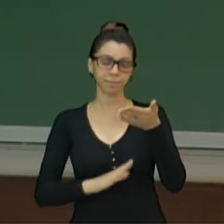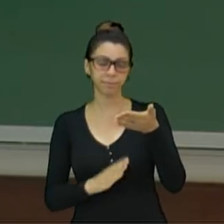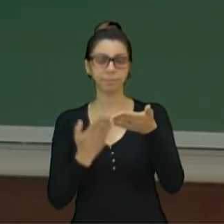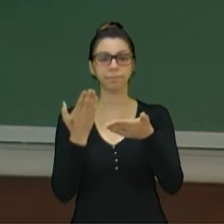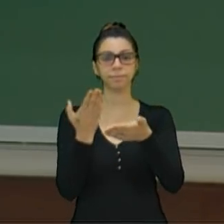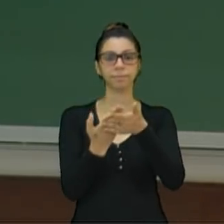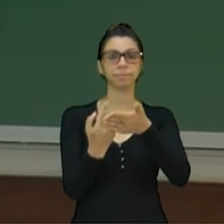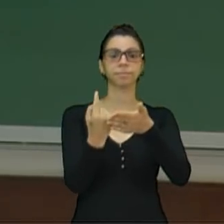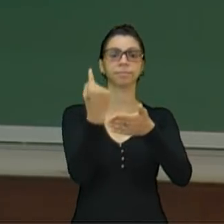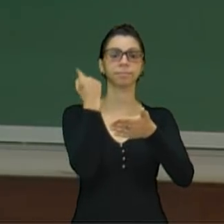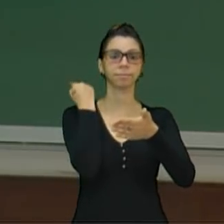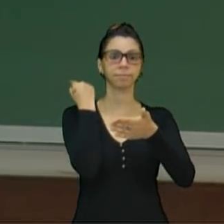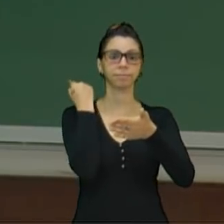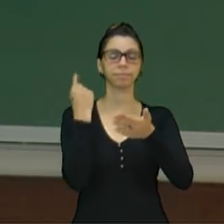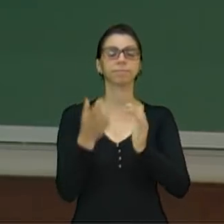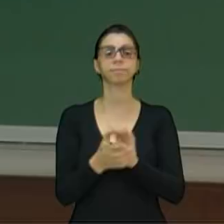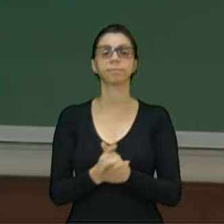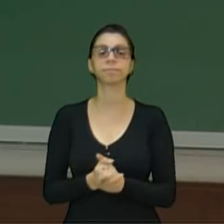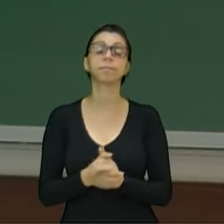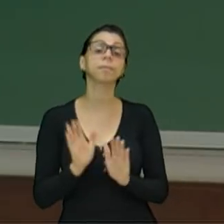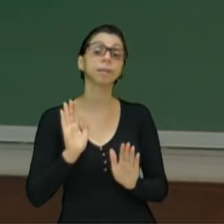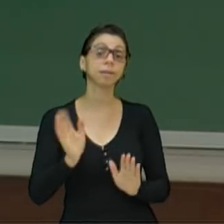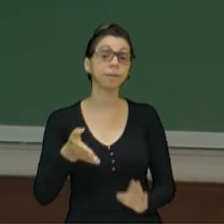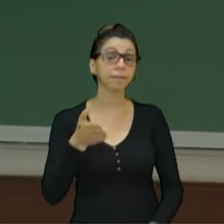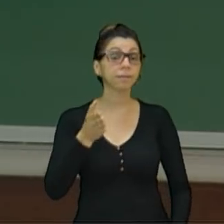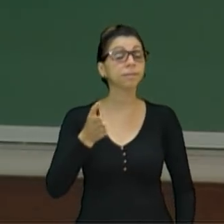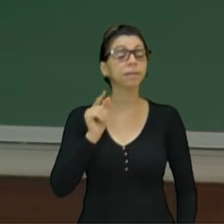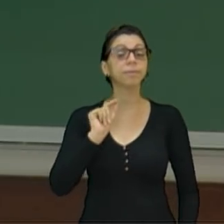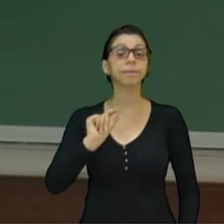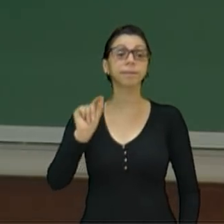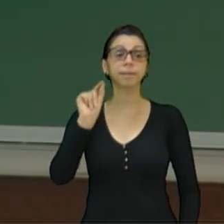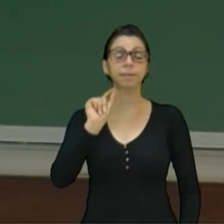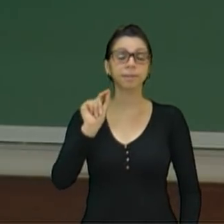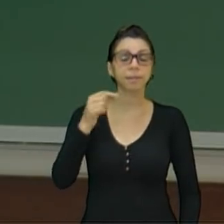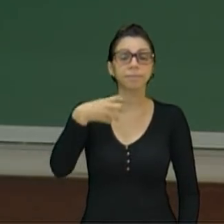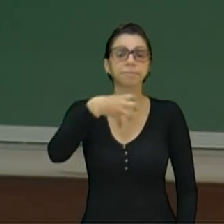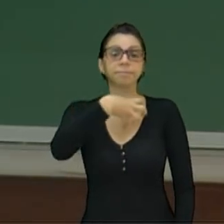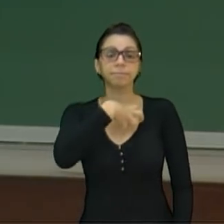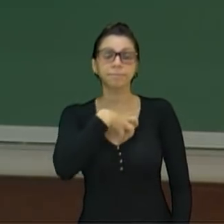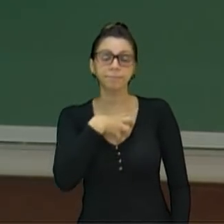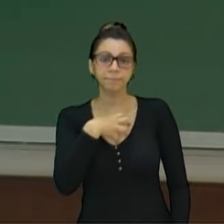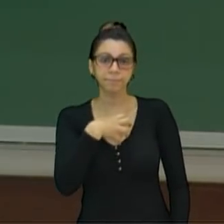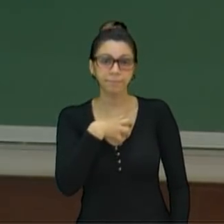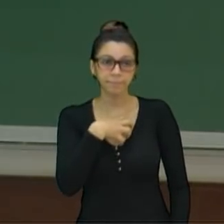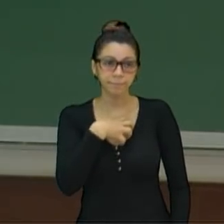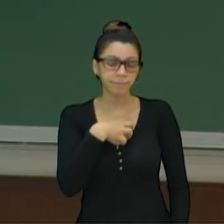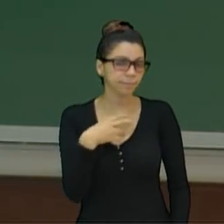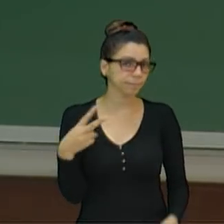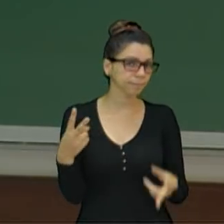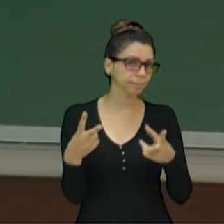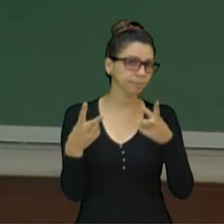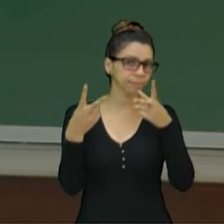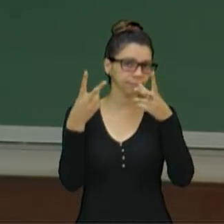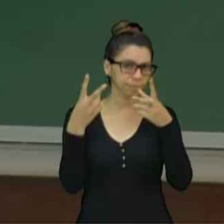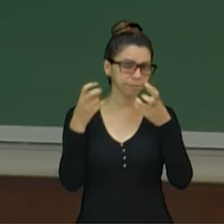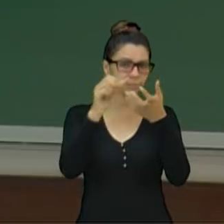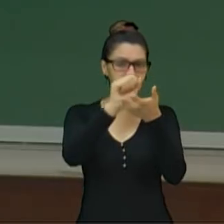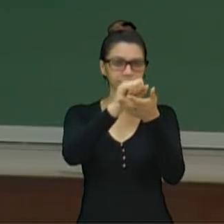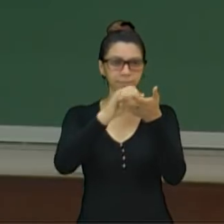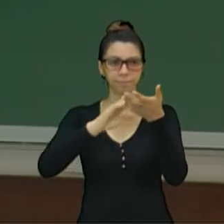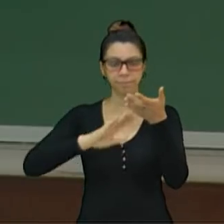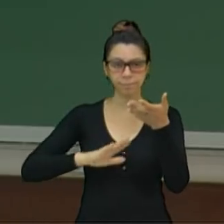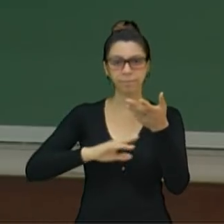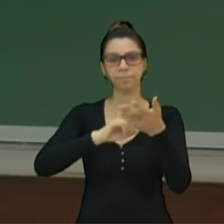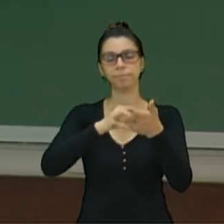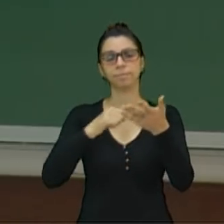passada, que nós tivemos novamente esse contato com os sentidos. Então percebam que a atividade eu trabalho